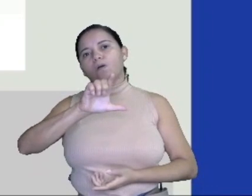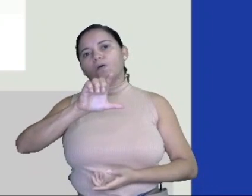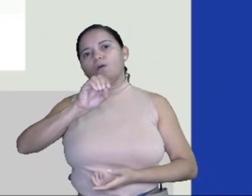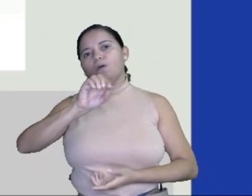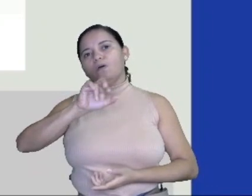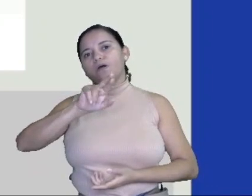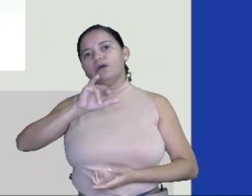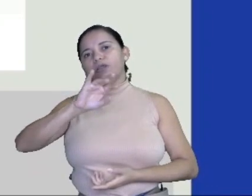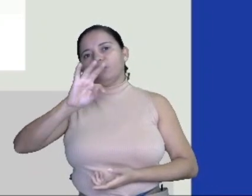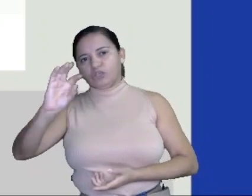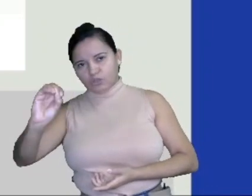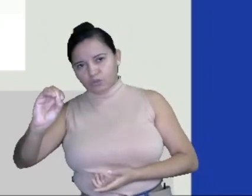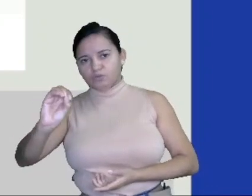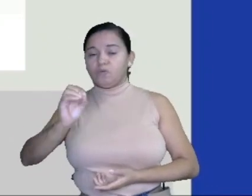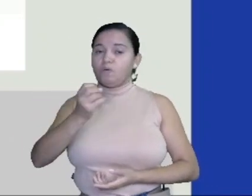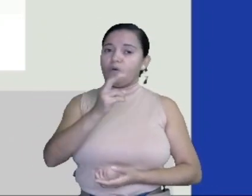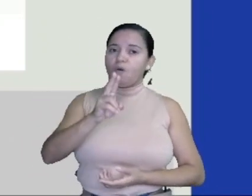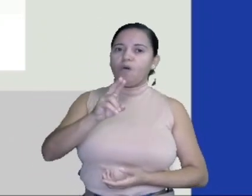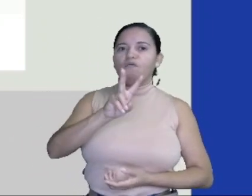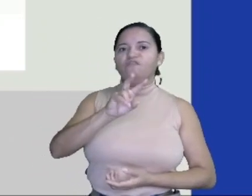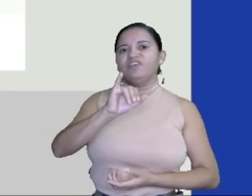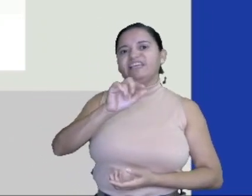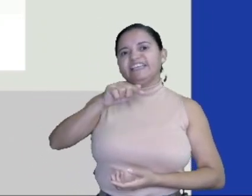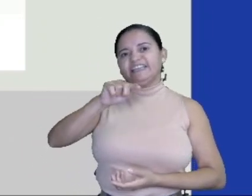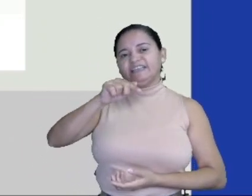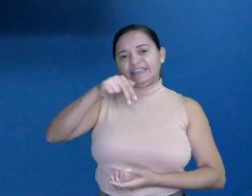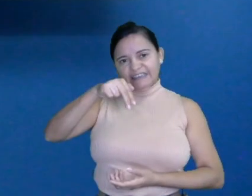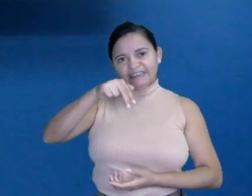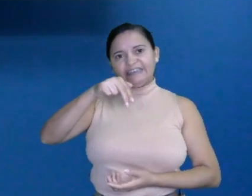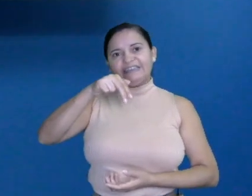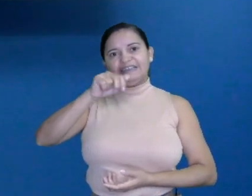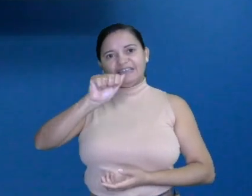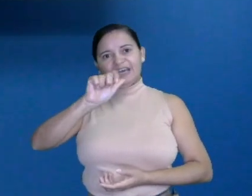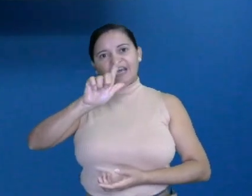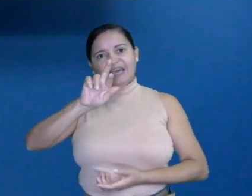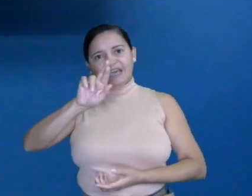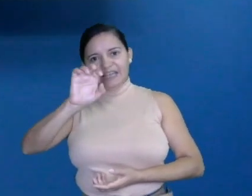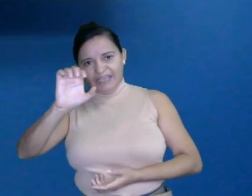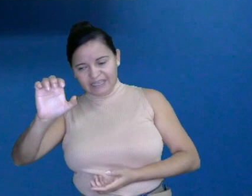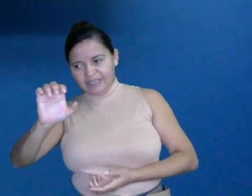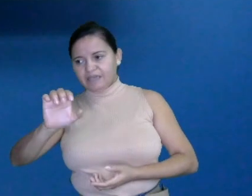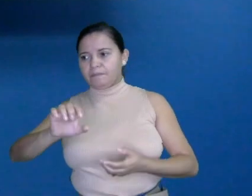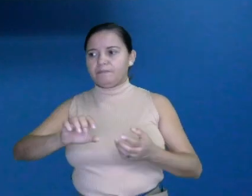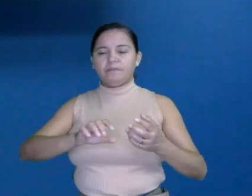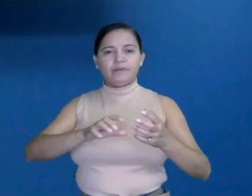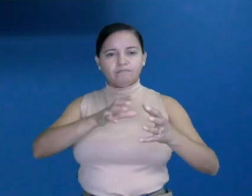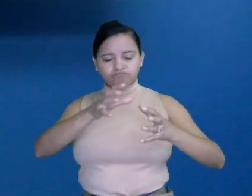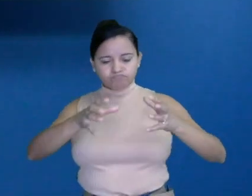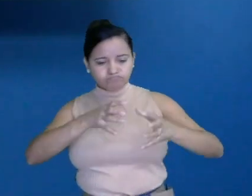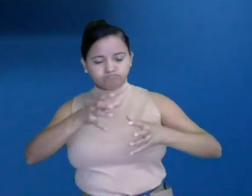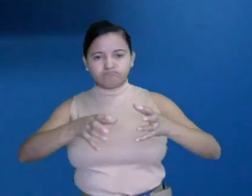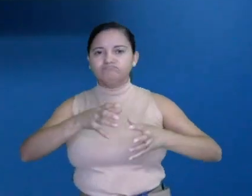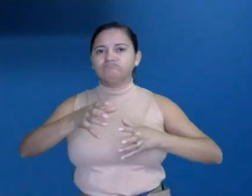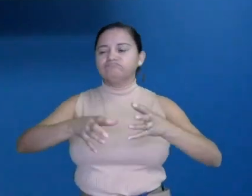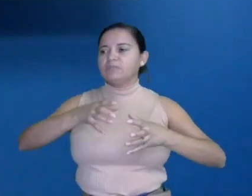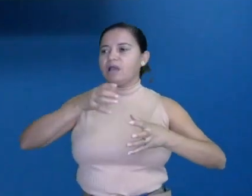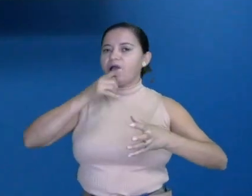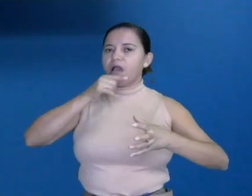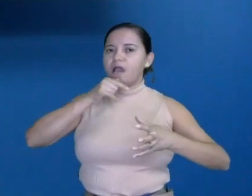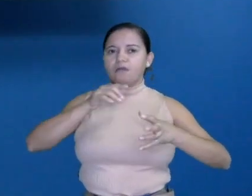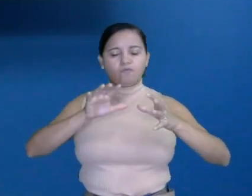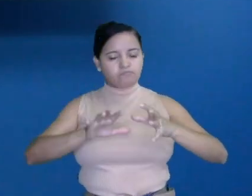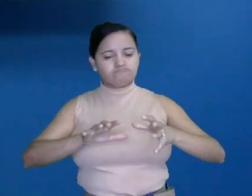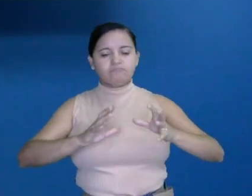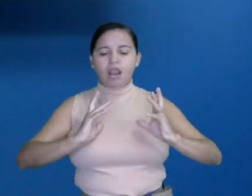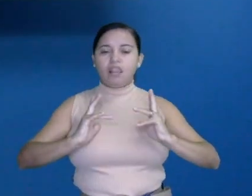Essa solução aqui a gente vai mostrar para você como é que faz para fazer essa higienização tão